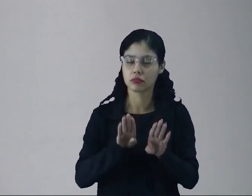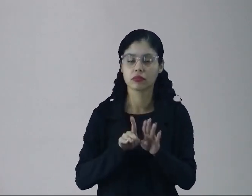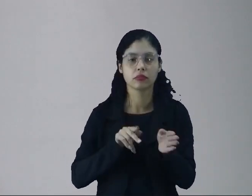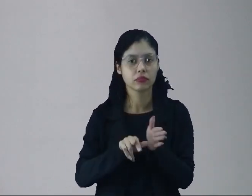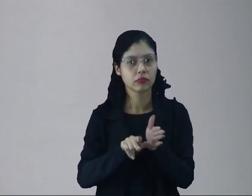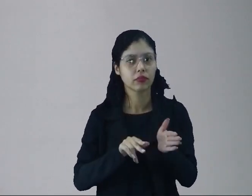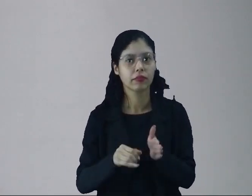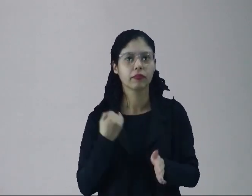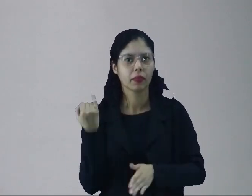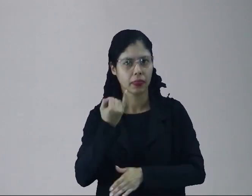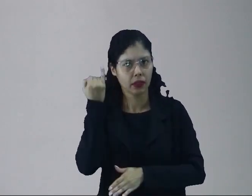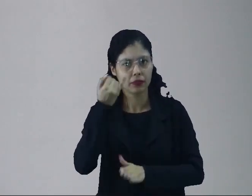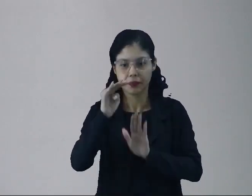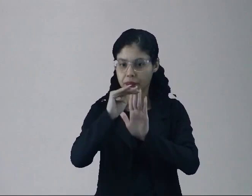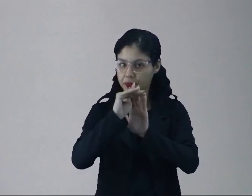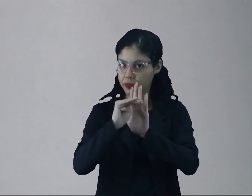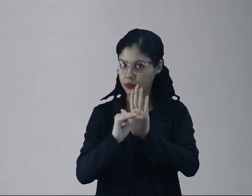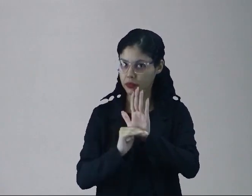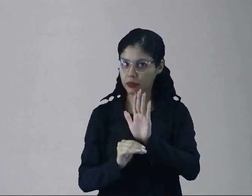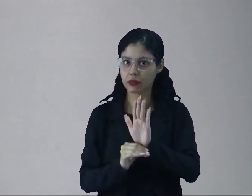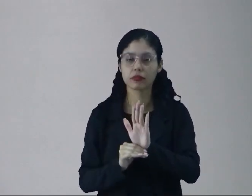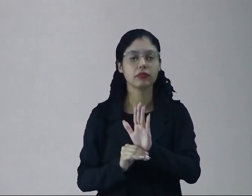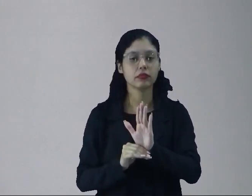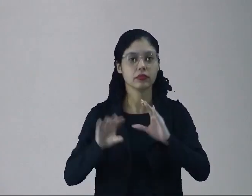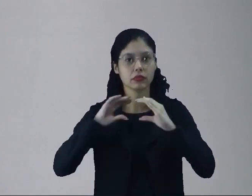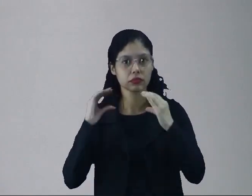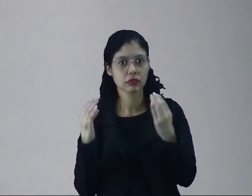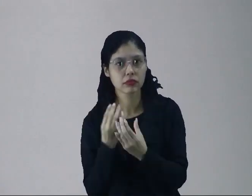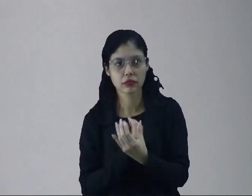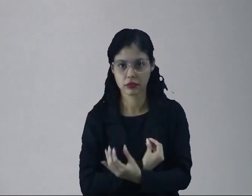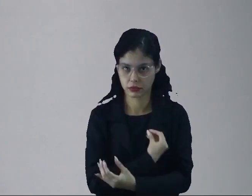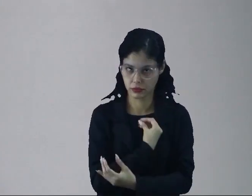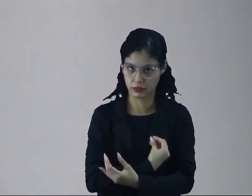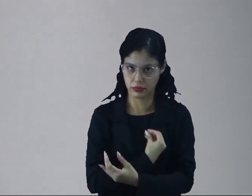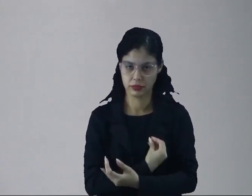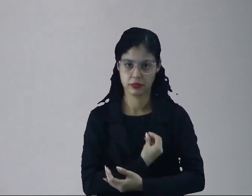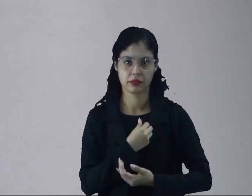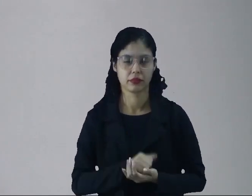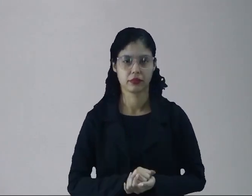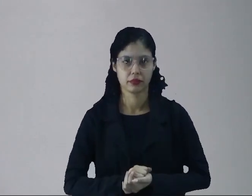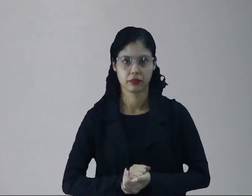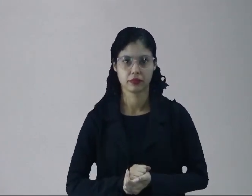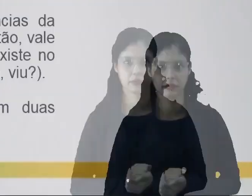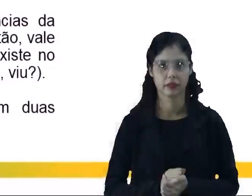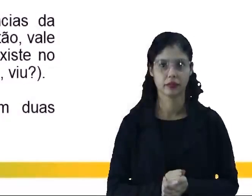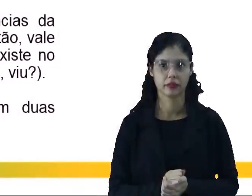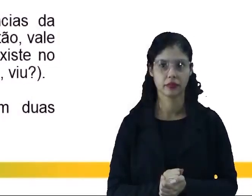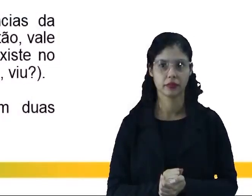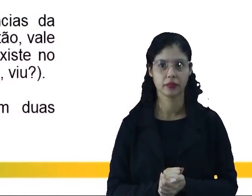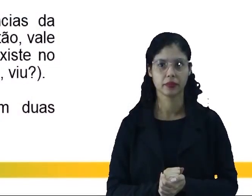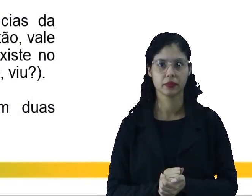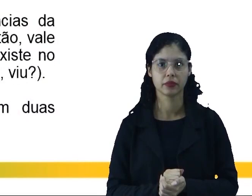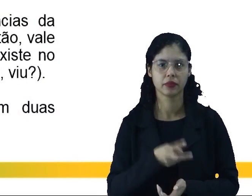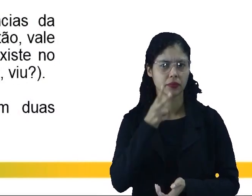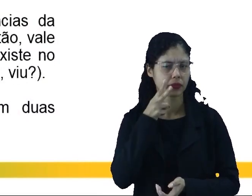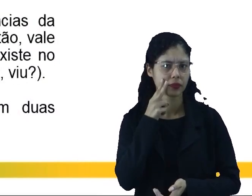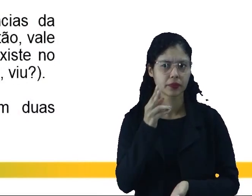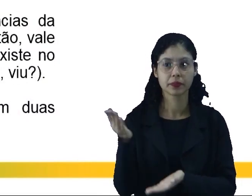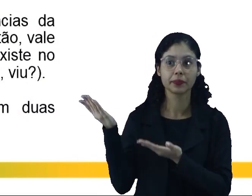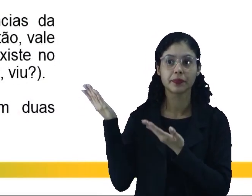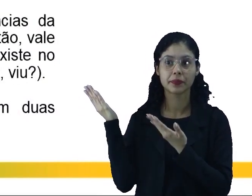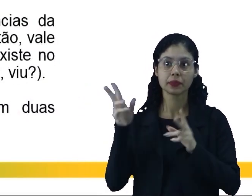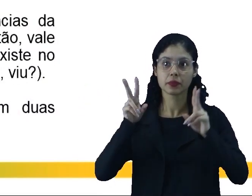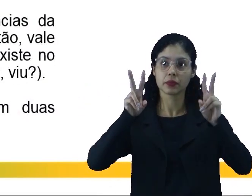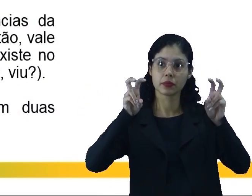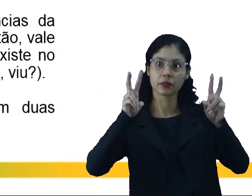biologia, inclusive para classificar os seres vivos, a gente usa a partir da citologia. Vamos dar uma olhadinha então? Então